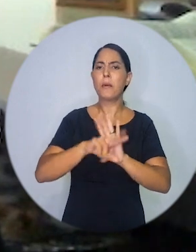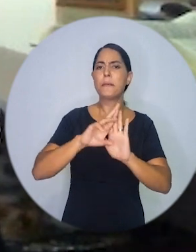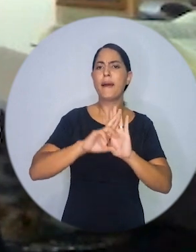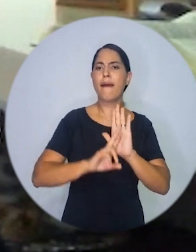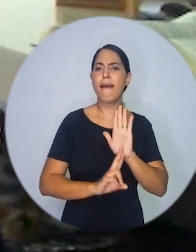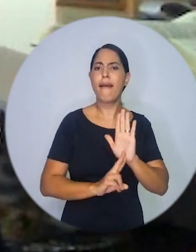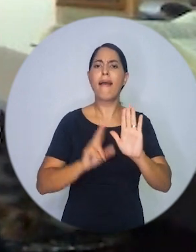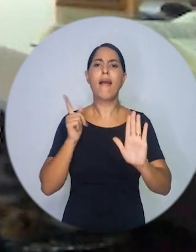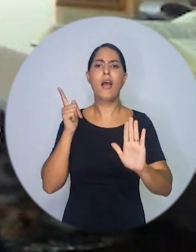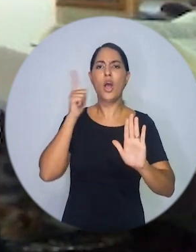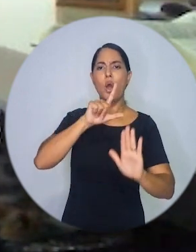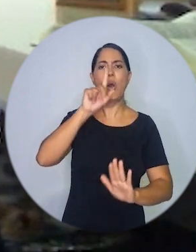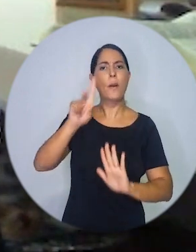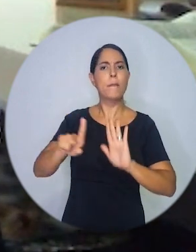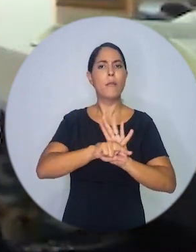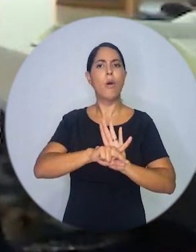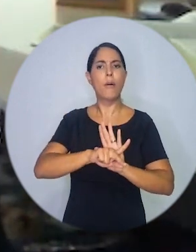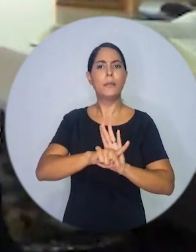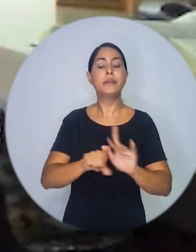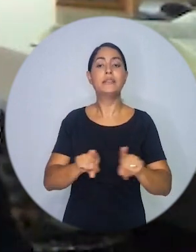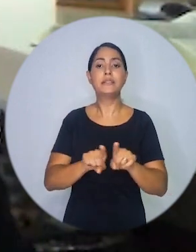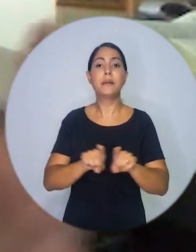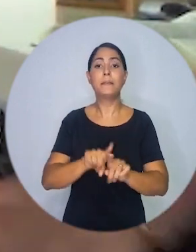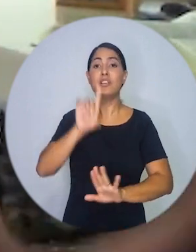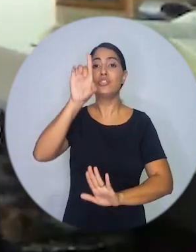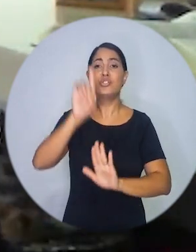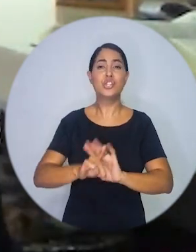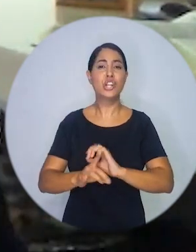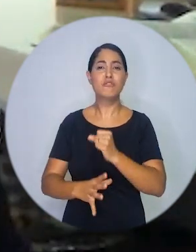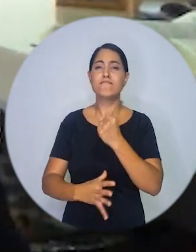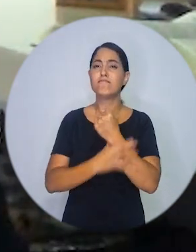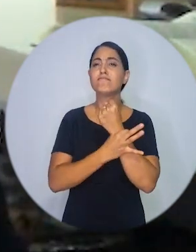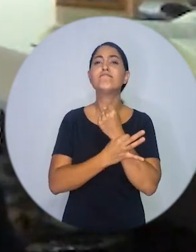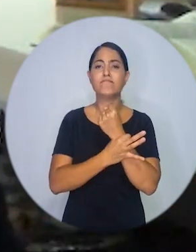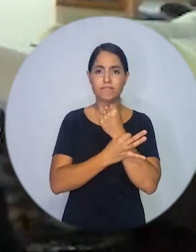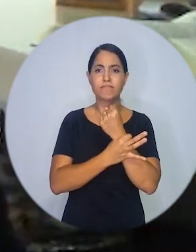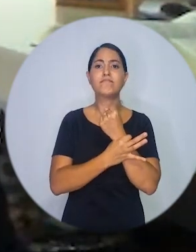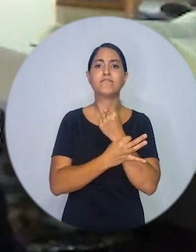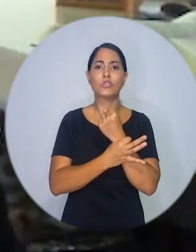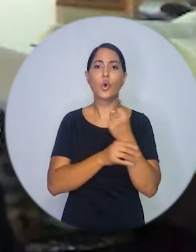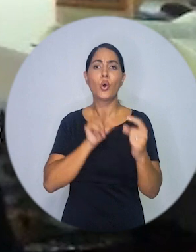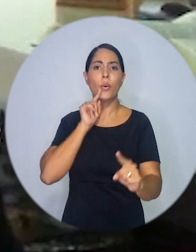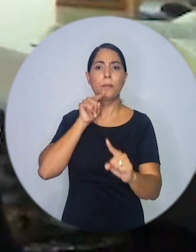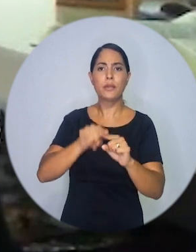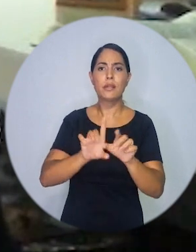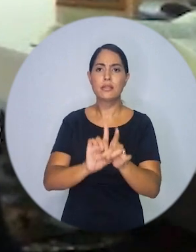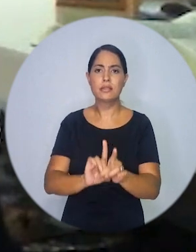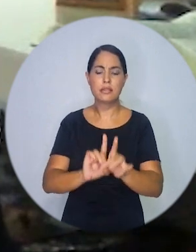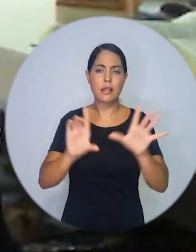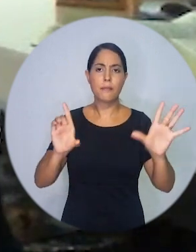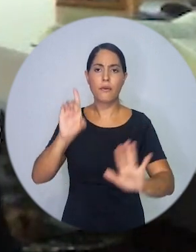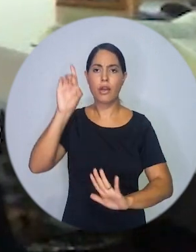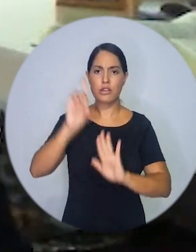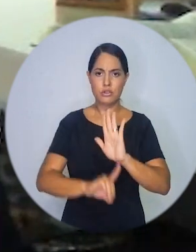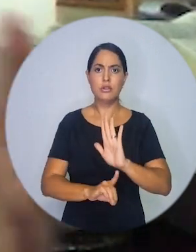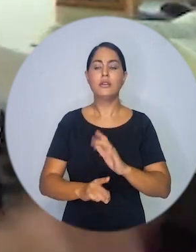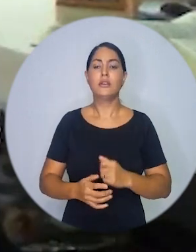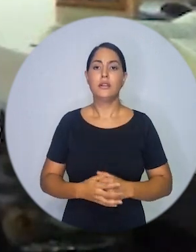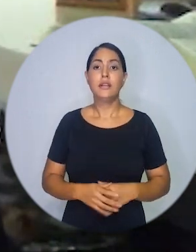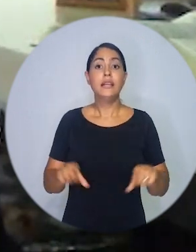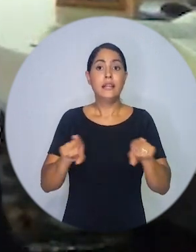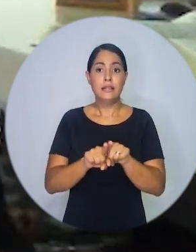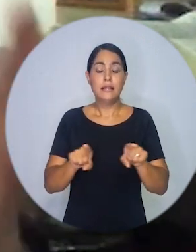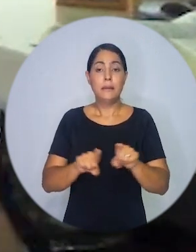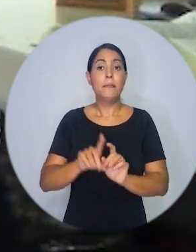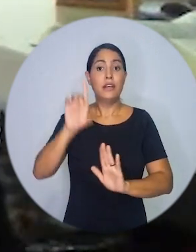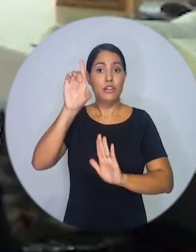próprio, regulamentação própria, garantidos todos os direitos inerentes ao Estado Democrático de Direito e garantindo